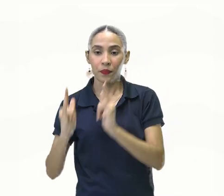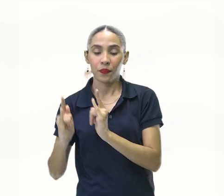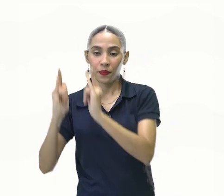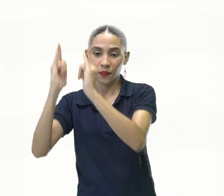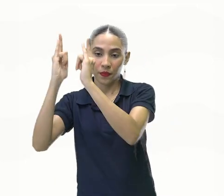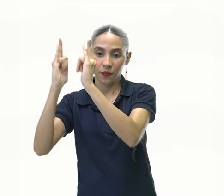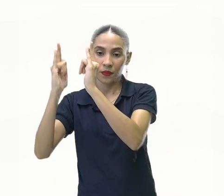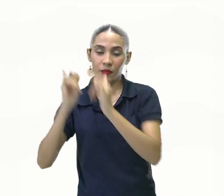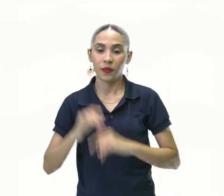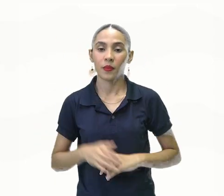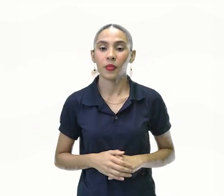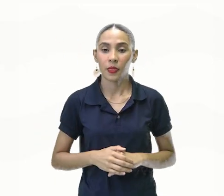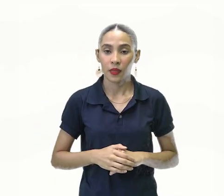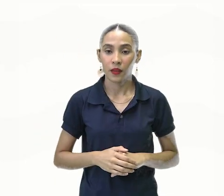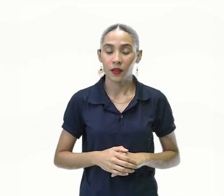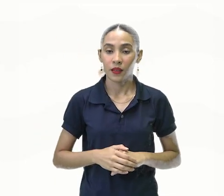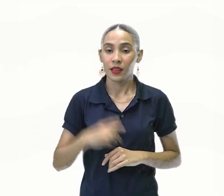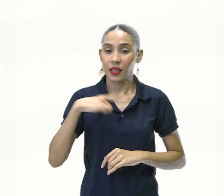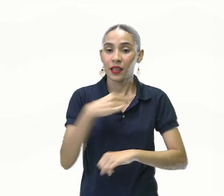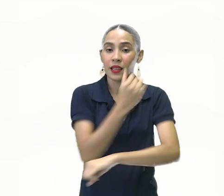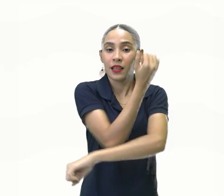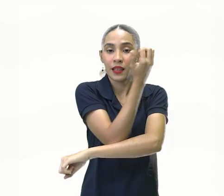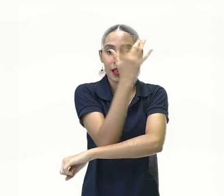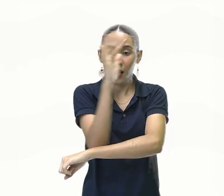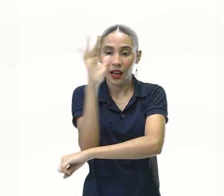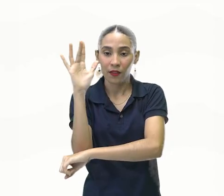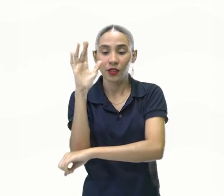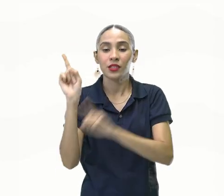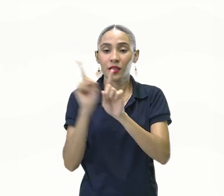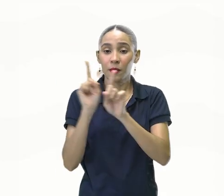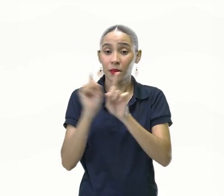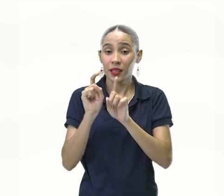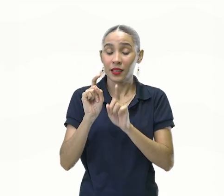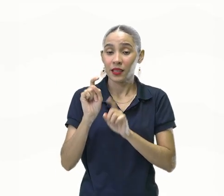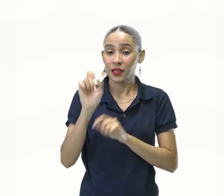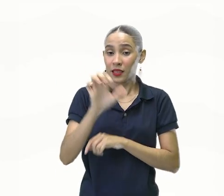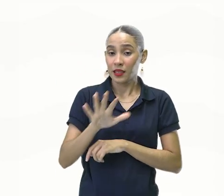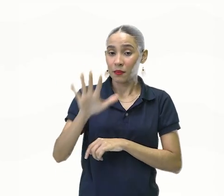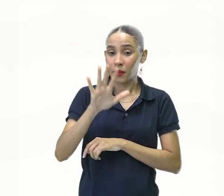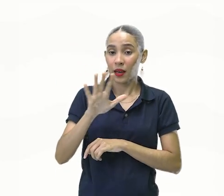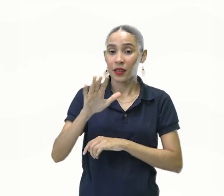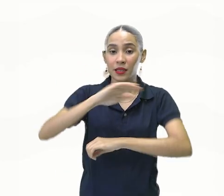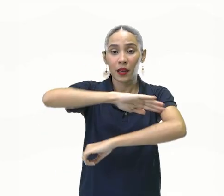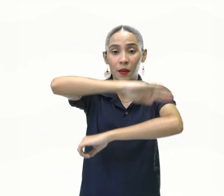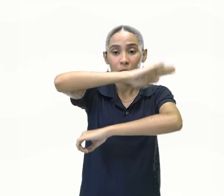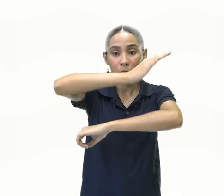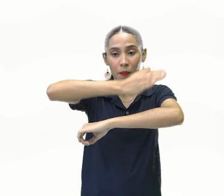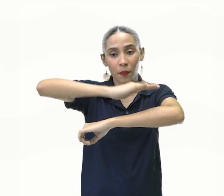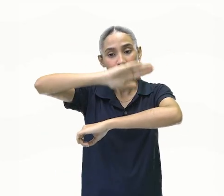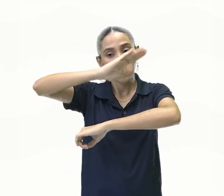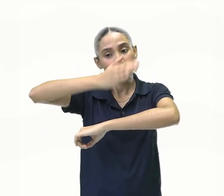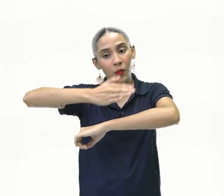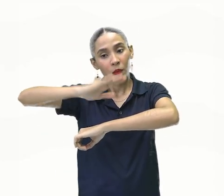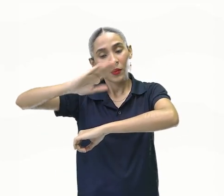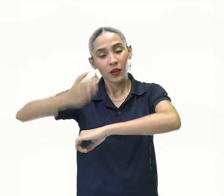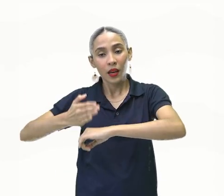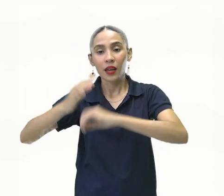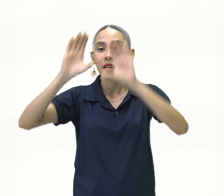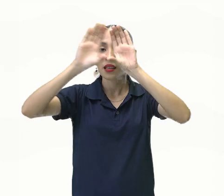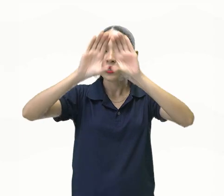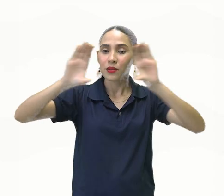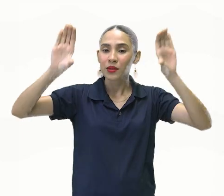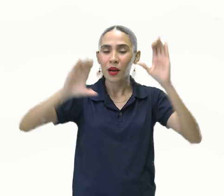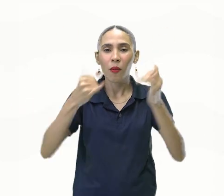aí o prédio, temos umas árvores que representam aí, e montanhas e o céu.